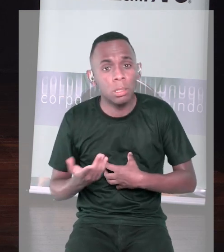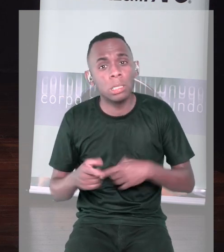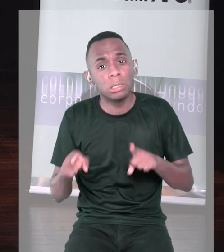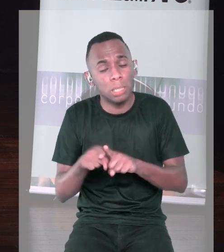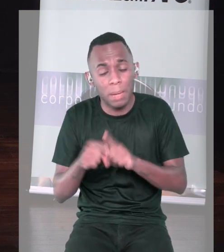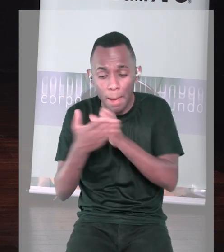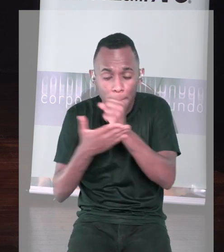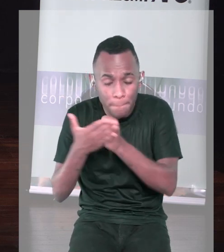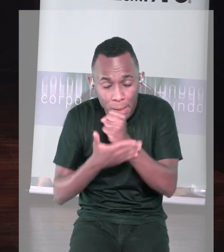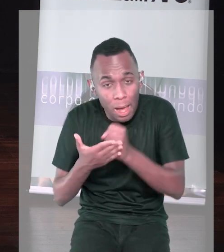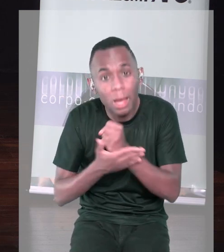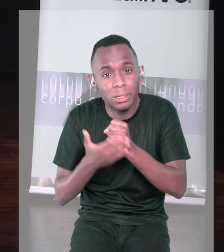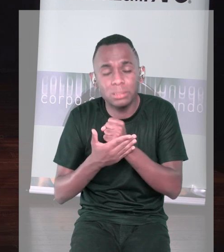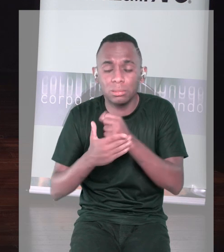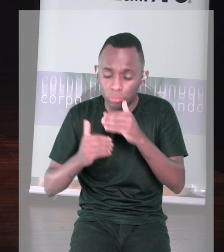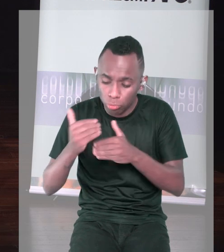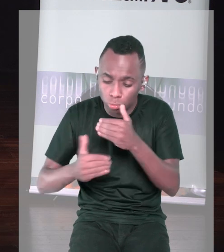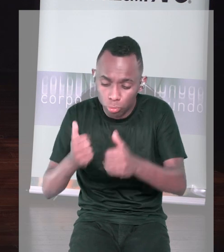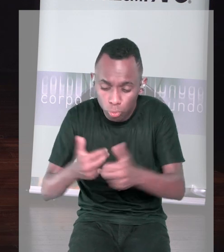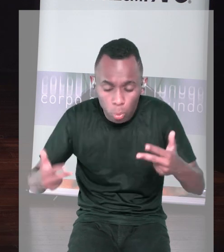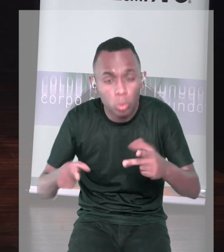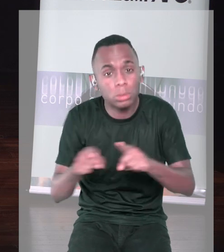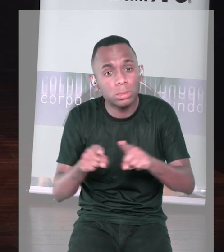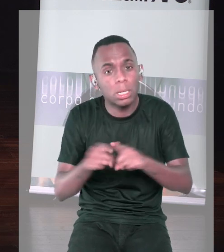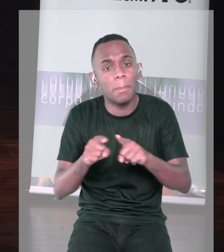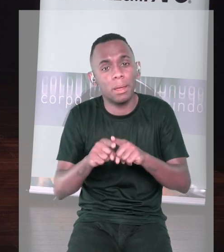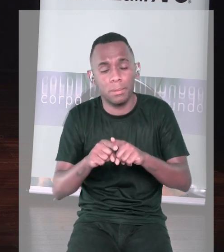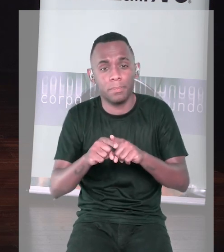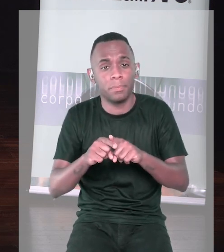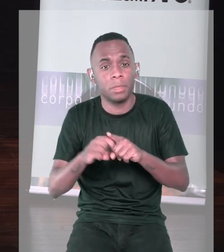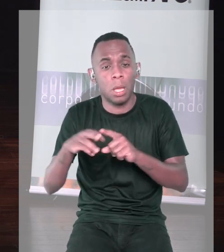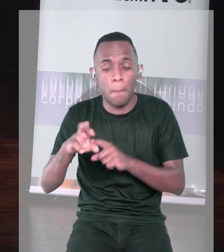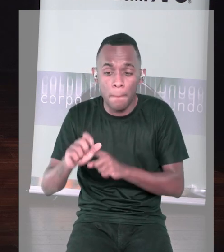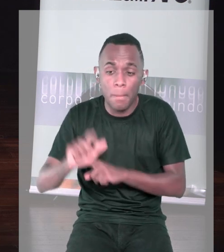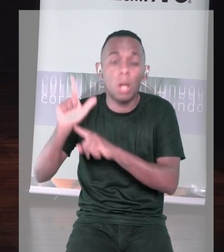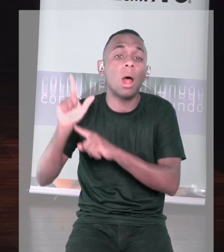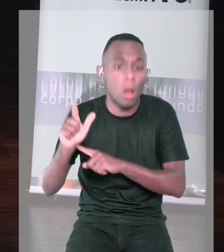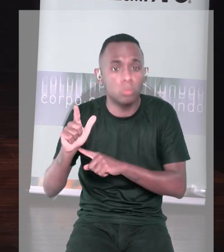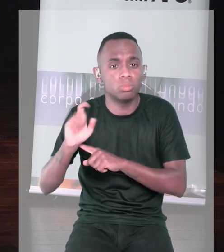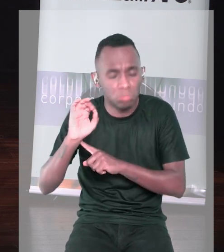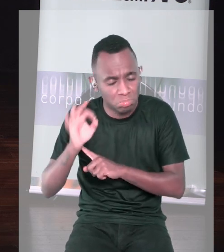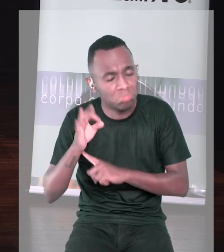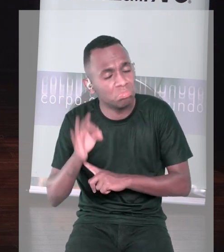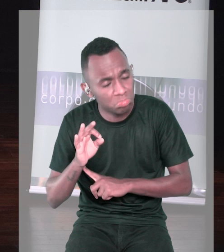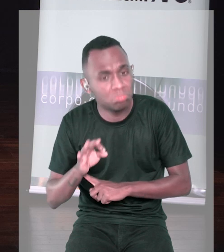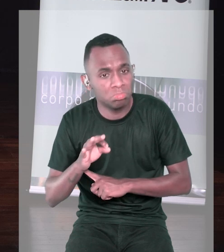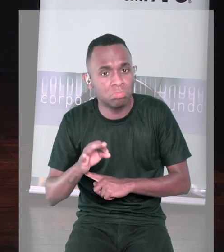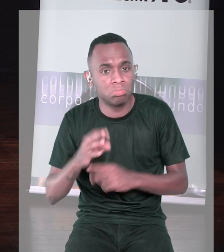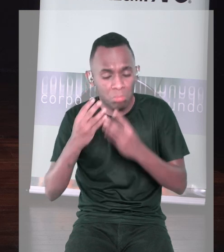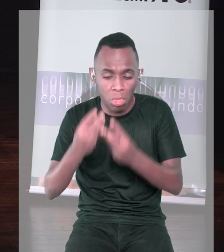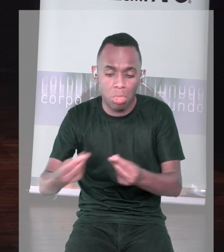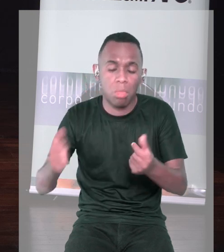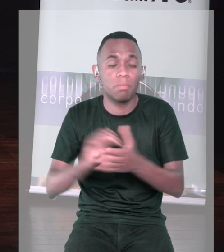Sim. Isso infringe os princípios cuidadosamente acumulados, derruba do cume a moral? Infringe e derruba?